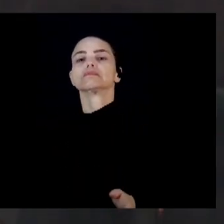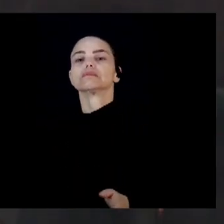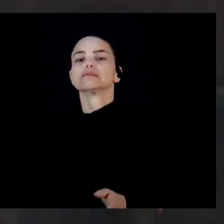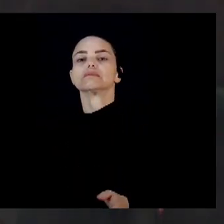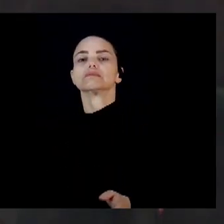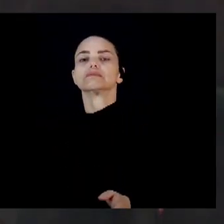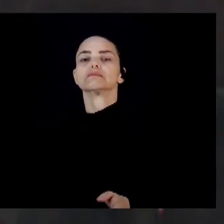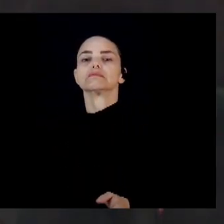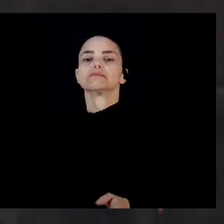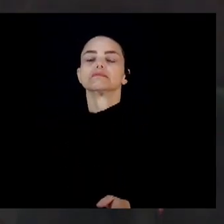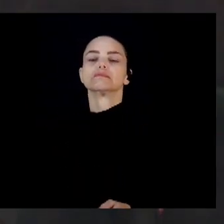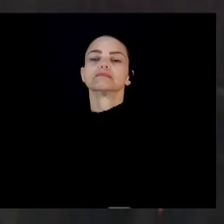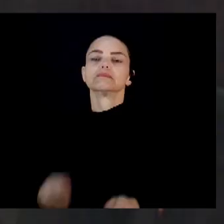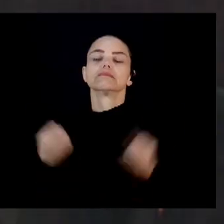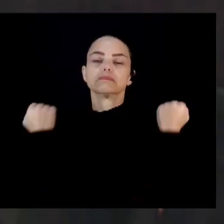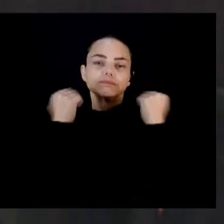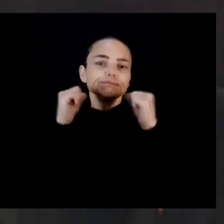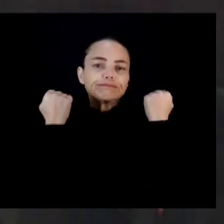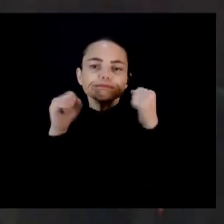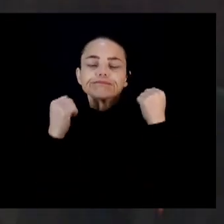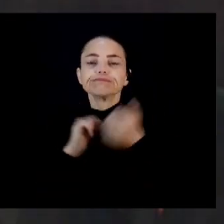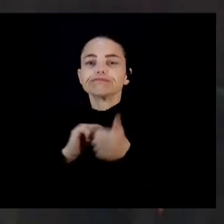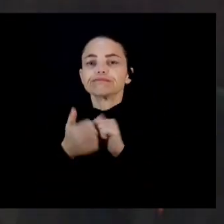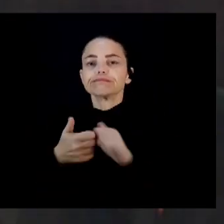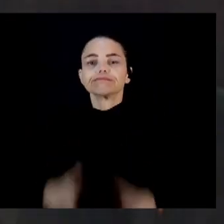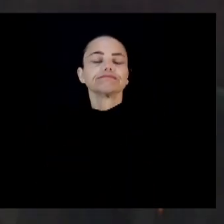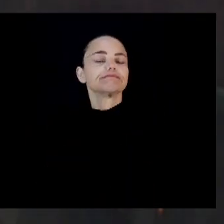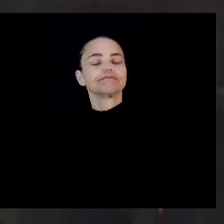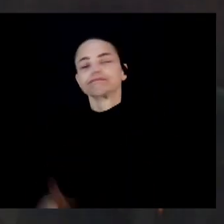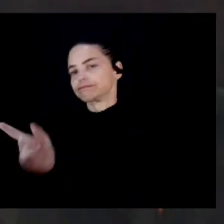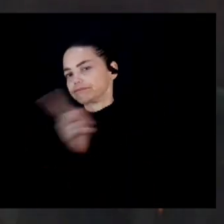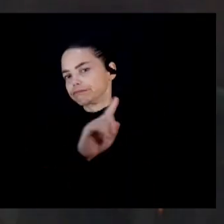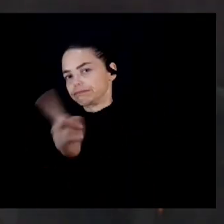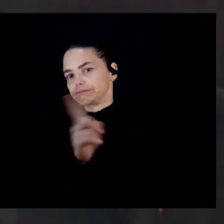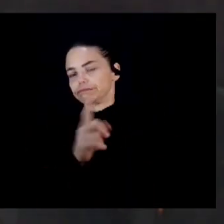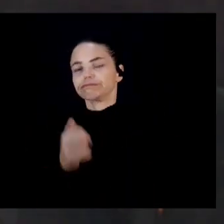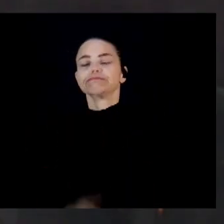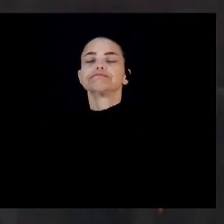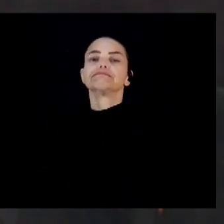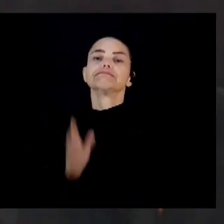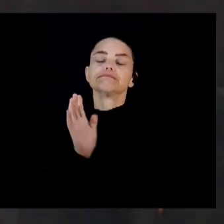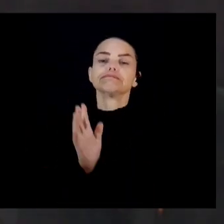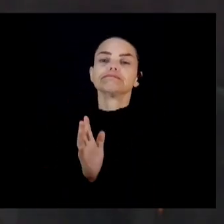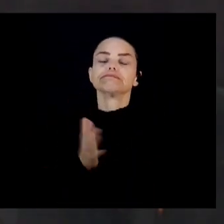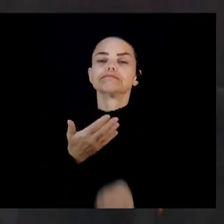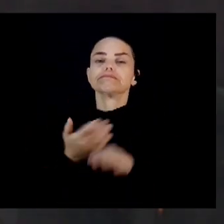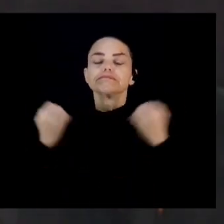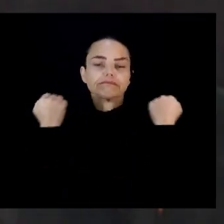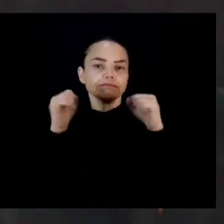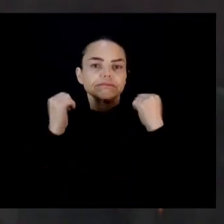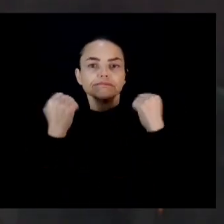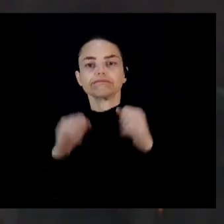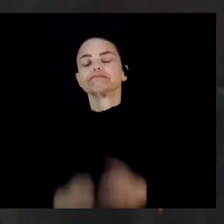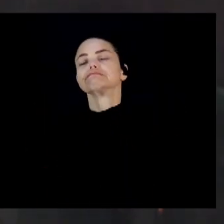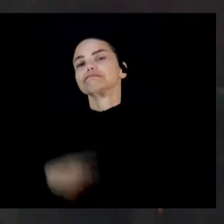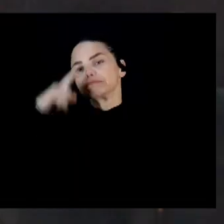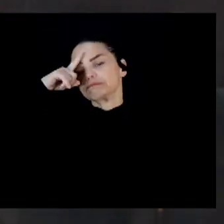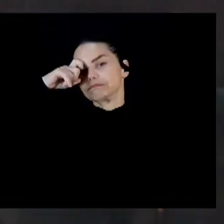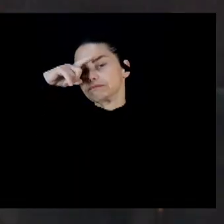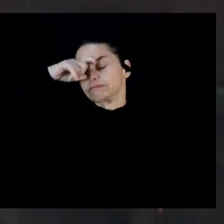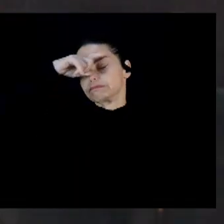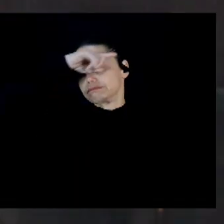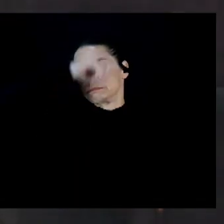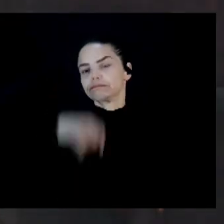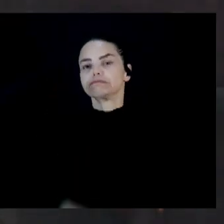treinar, vamos fazer esporte e tal, e para a pessoa não foi assim. Então, depois, quando ela vai treinar, às vezes fica mais difícil. Sim. Sabe? Para